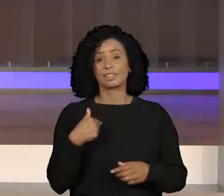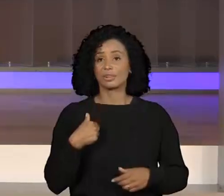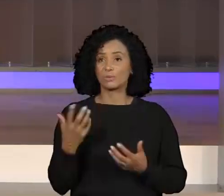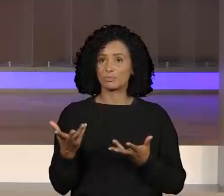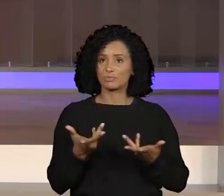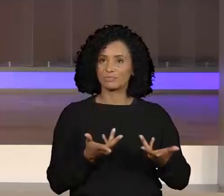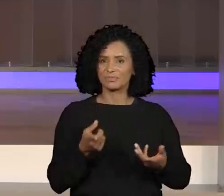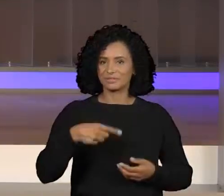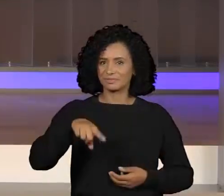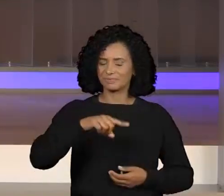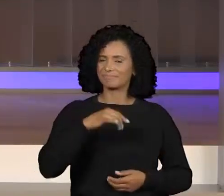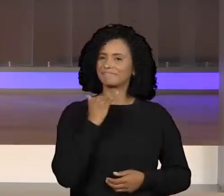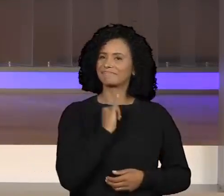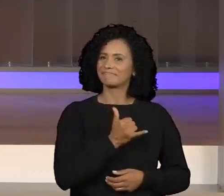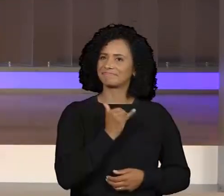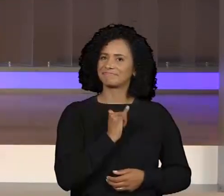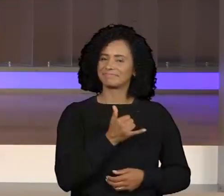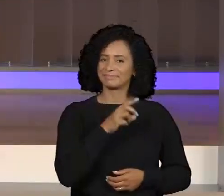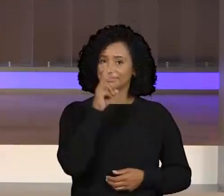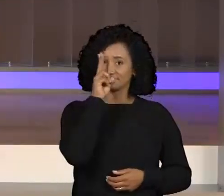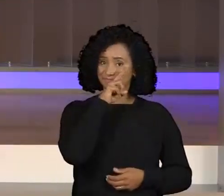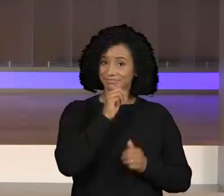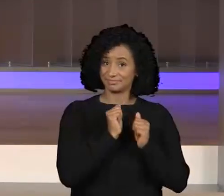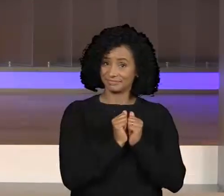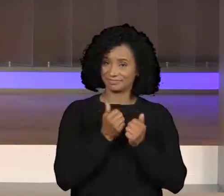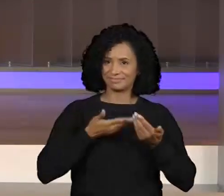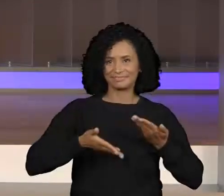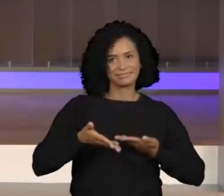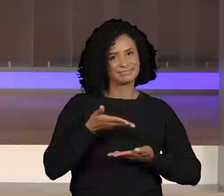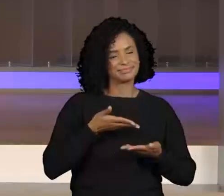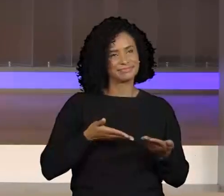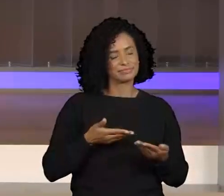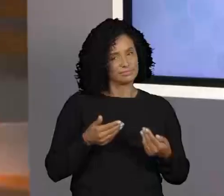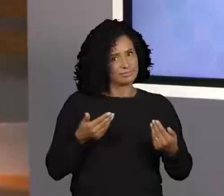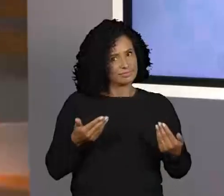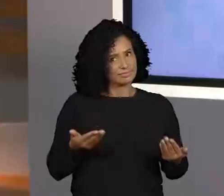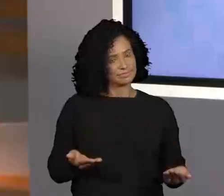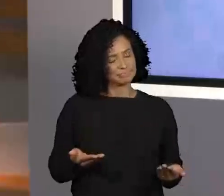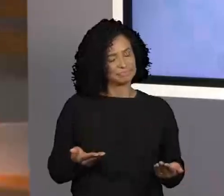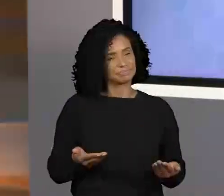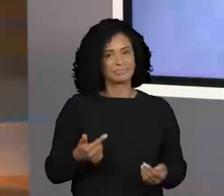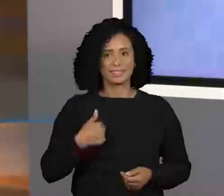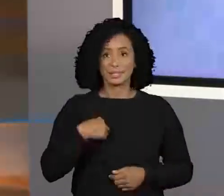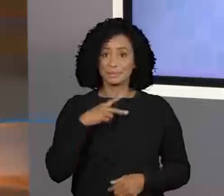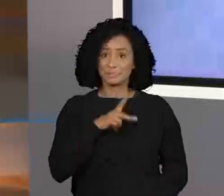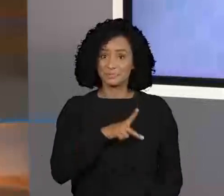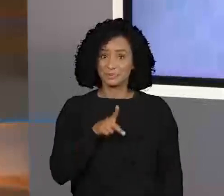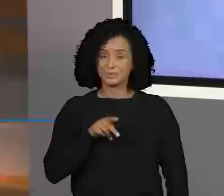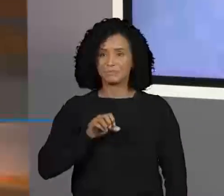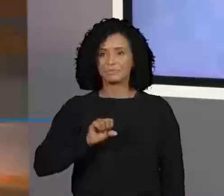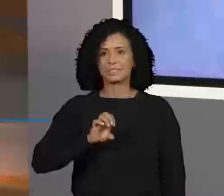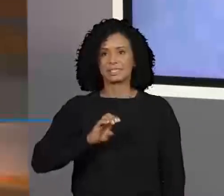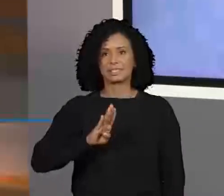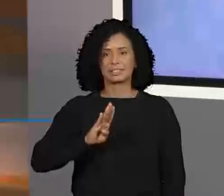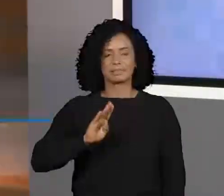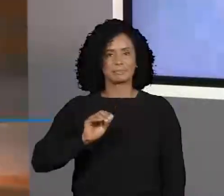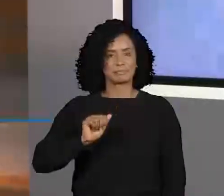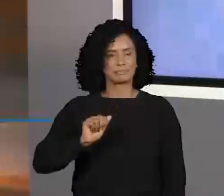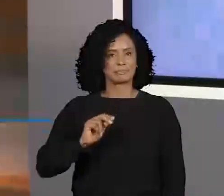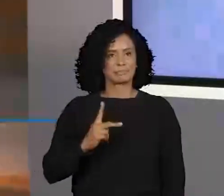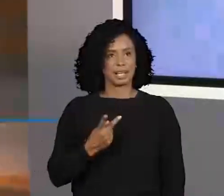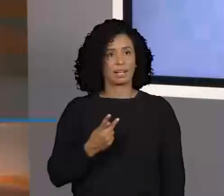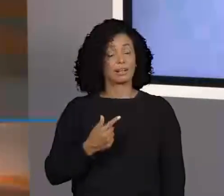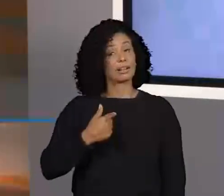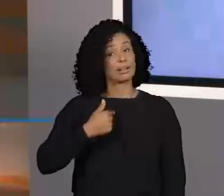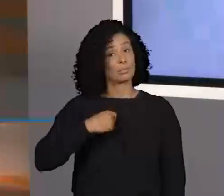você a contar histórias junto comigo. Topa? Então vamos lá. Eu sou o professor Seba Nunes e, como eu disse, a gente vai ter